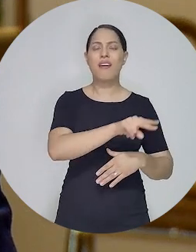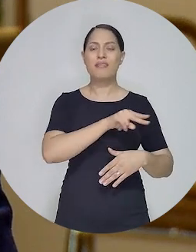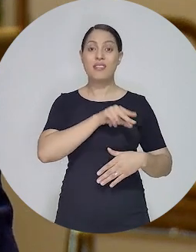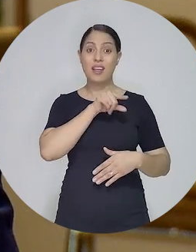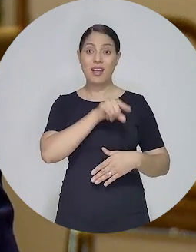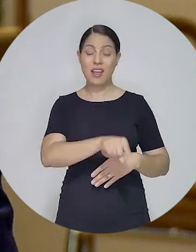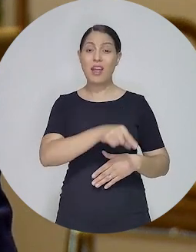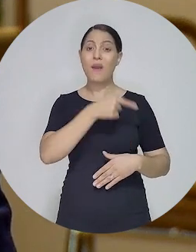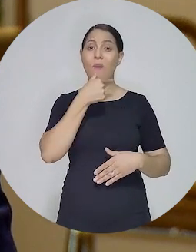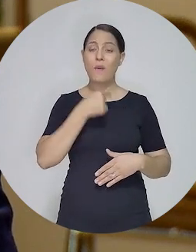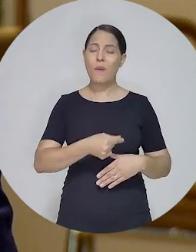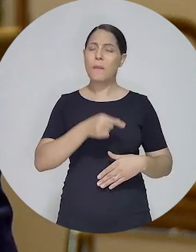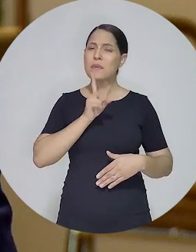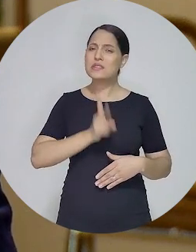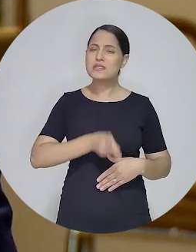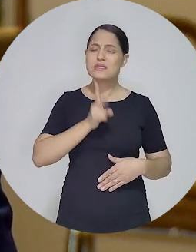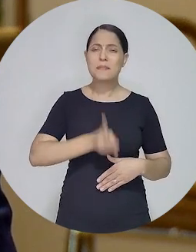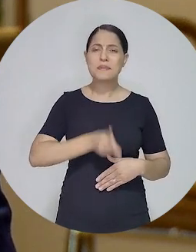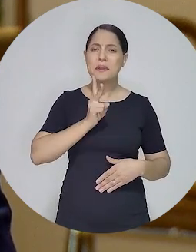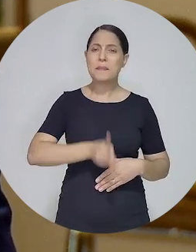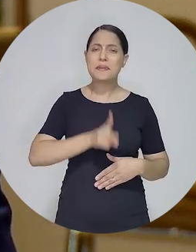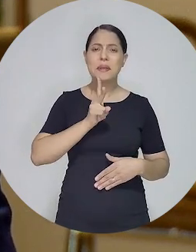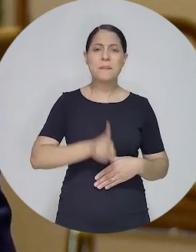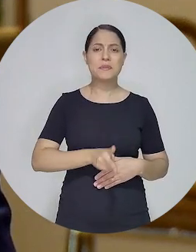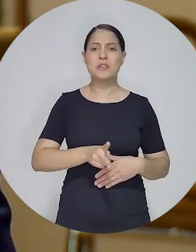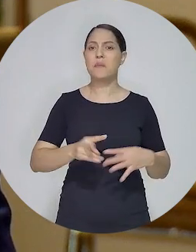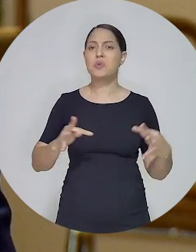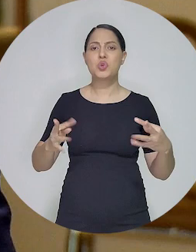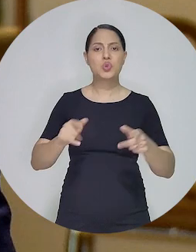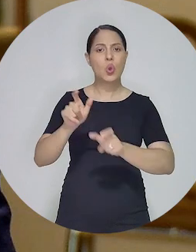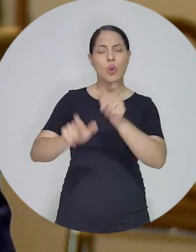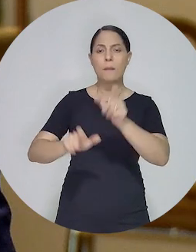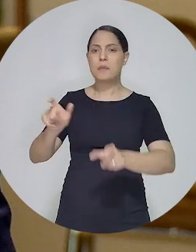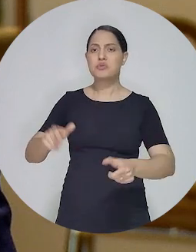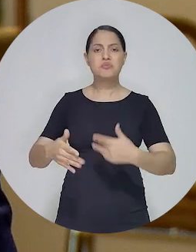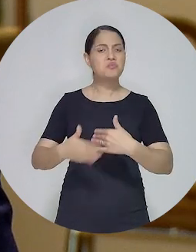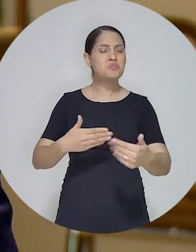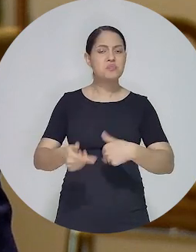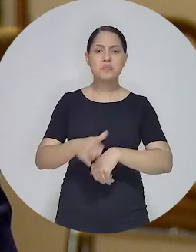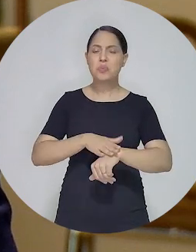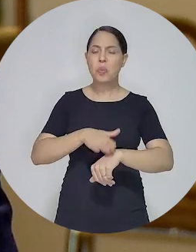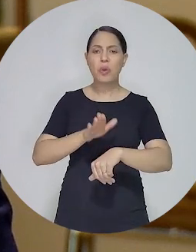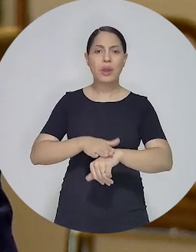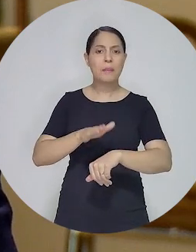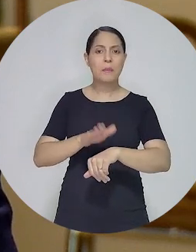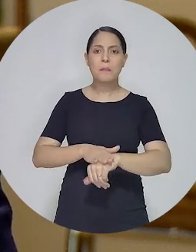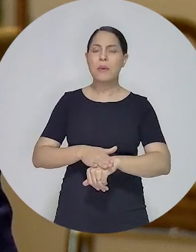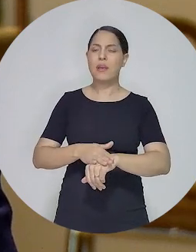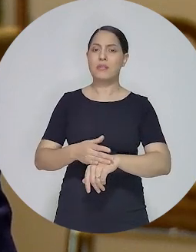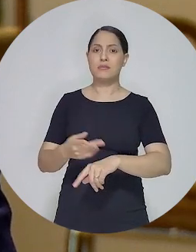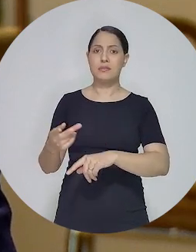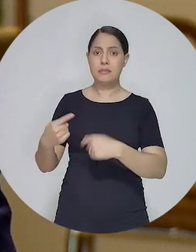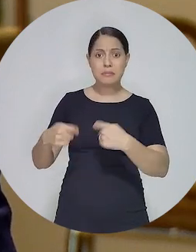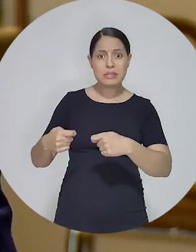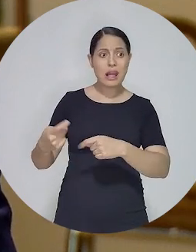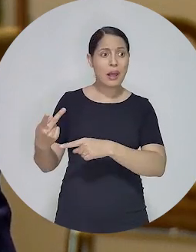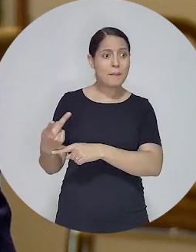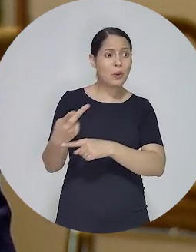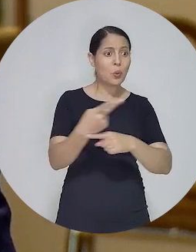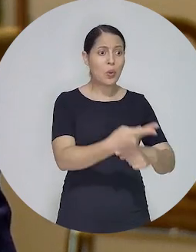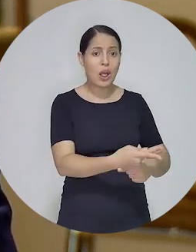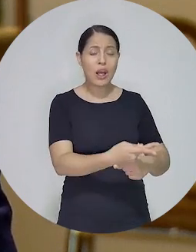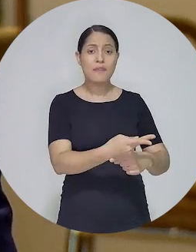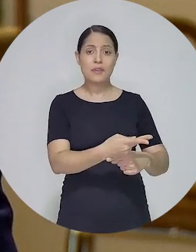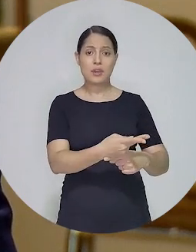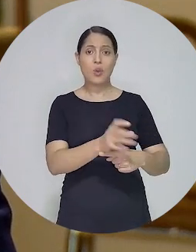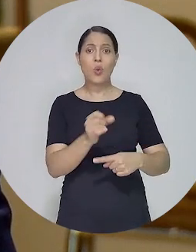abraçava a todos que eventualmente, em qualquer situação,